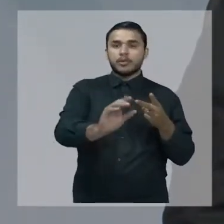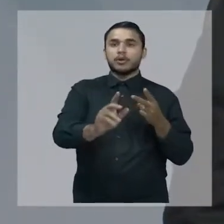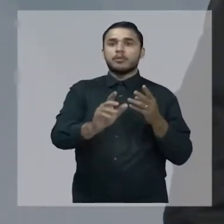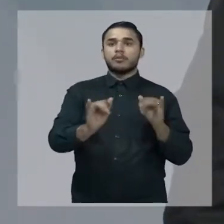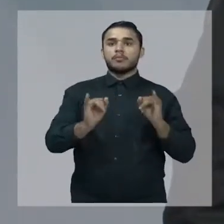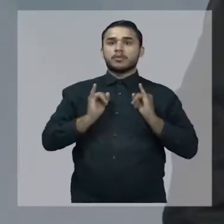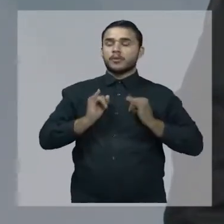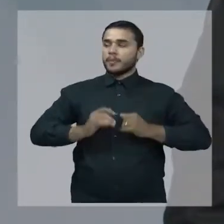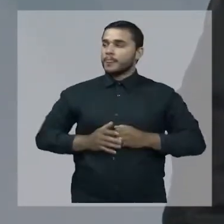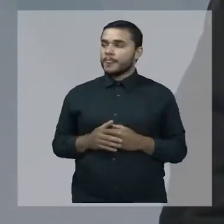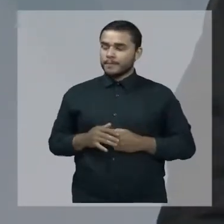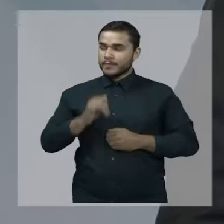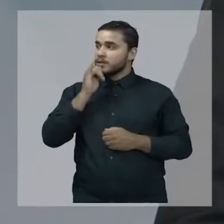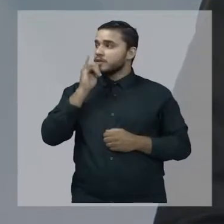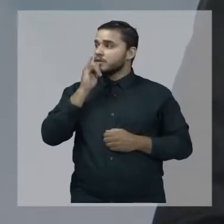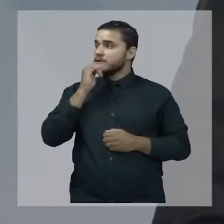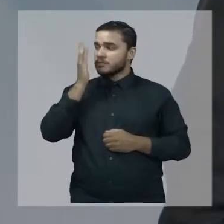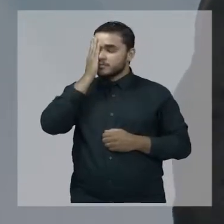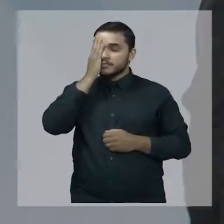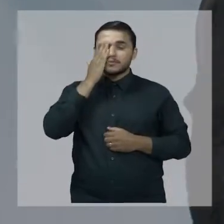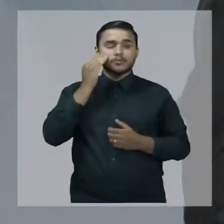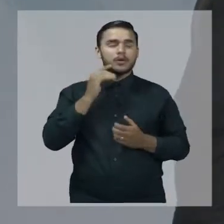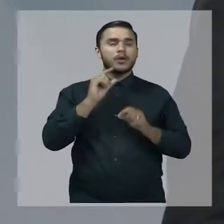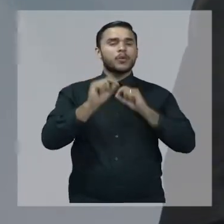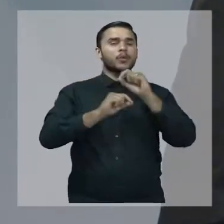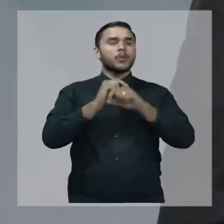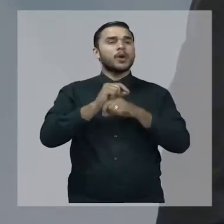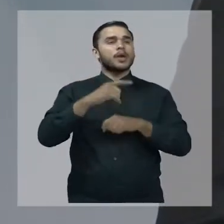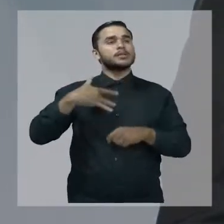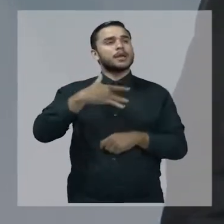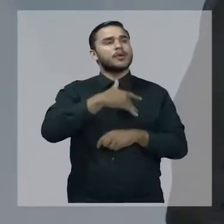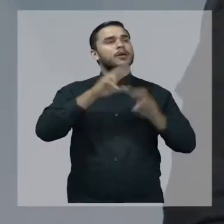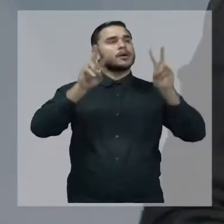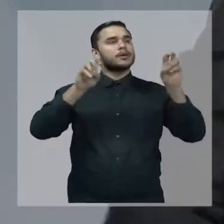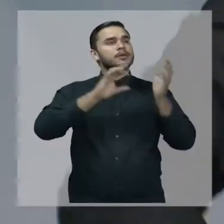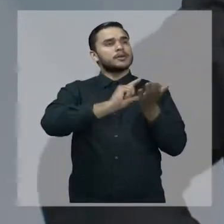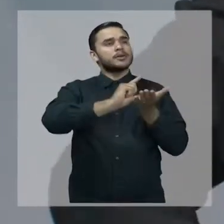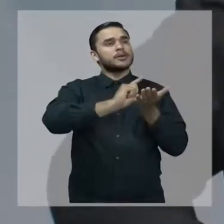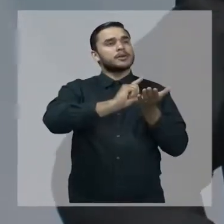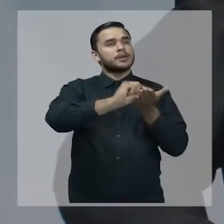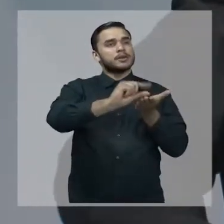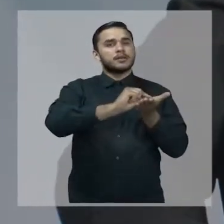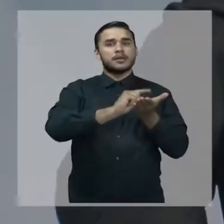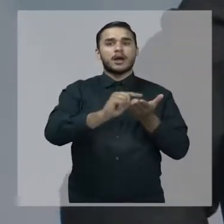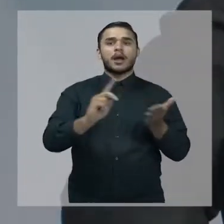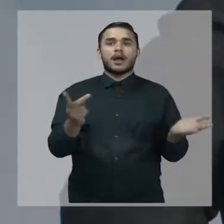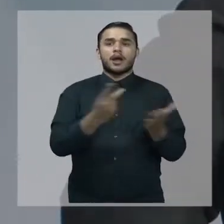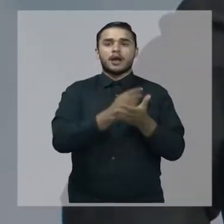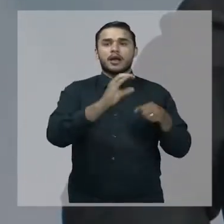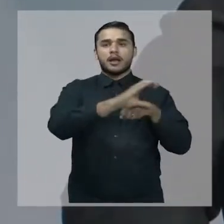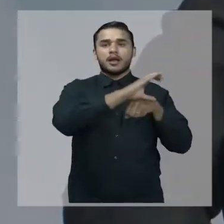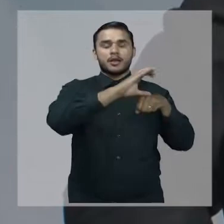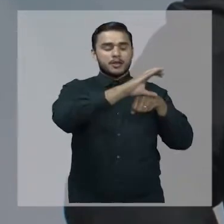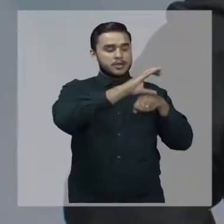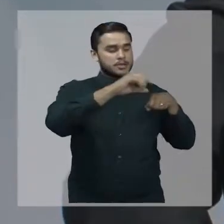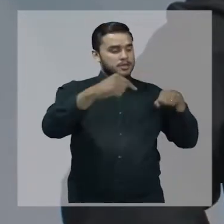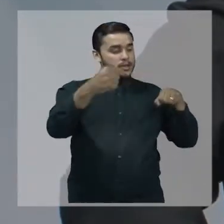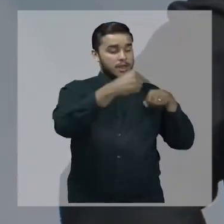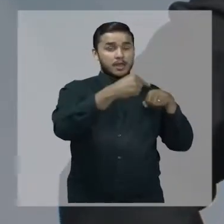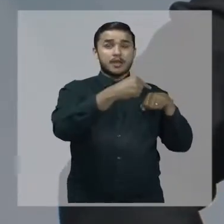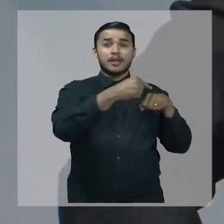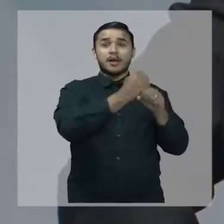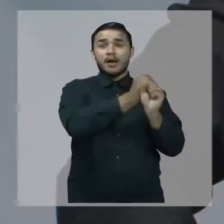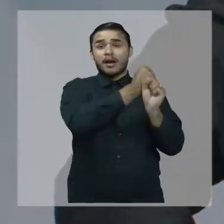contra o Brasil. Ele até debochava do artigo da saúde, ele dizia, fico muito feliz porque a partir da Constituinte as minhas dores de cabeça